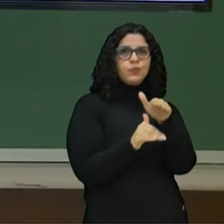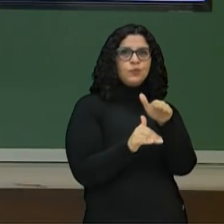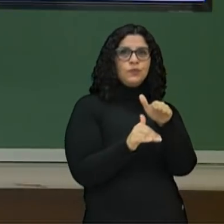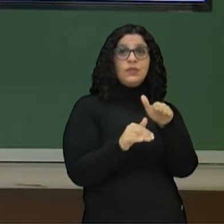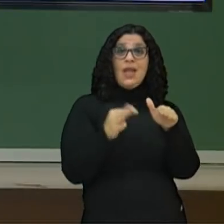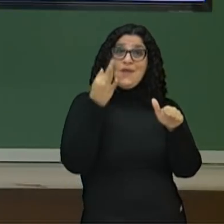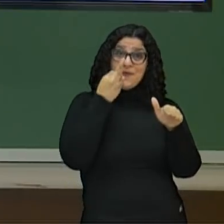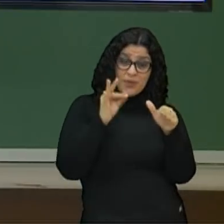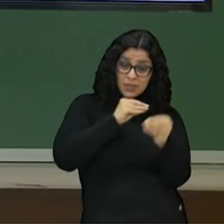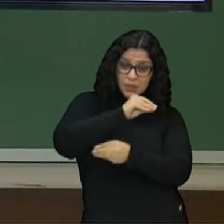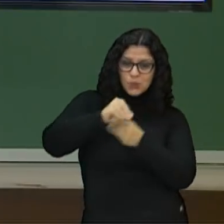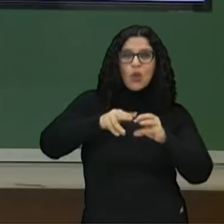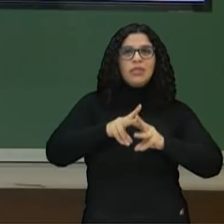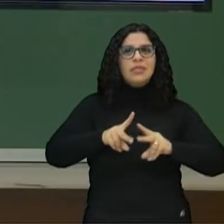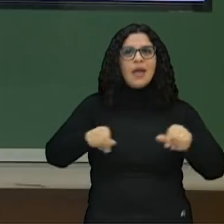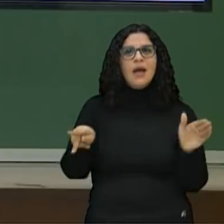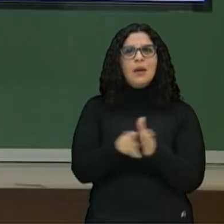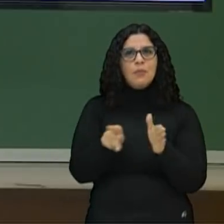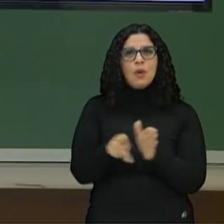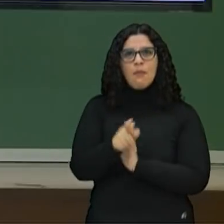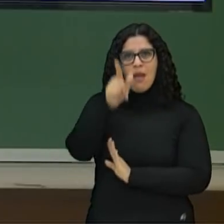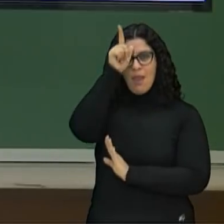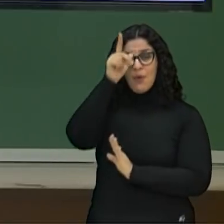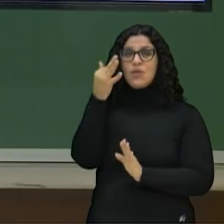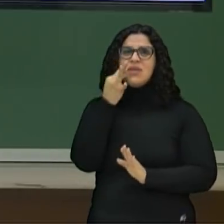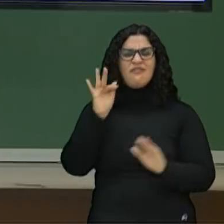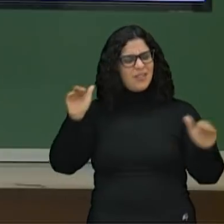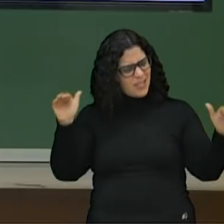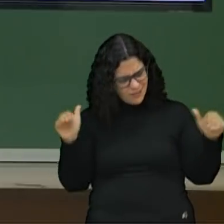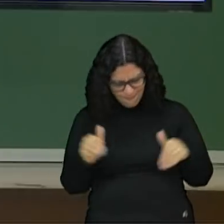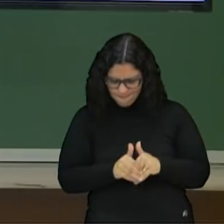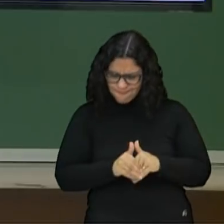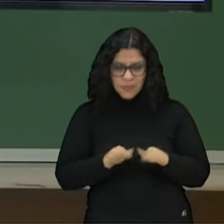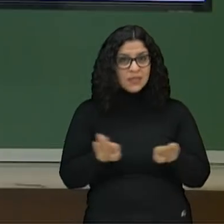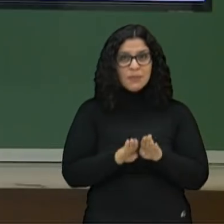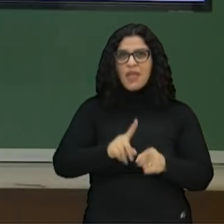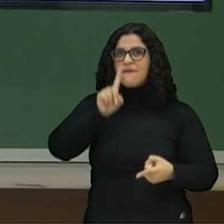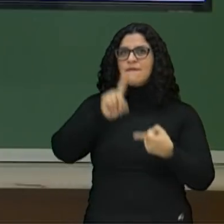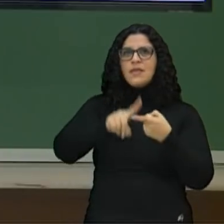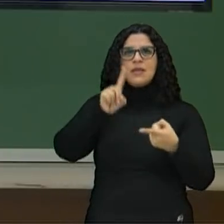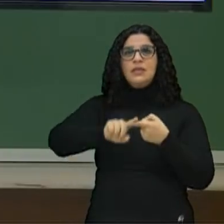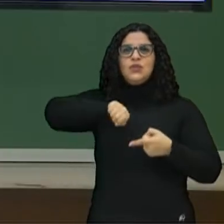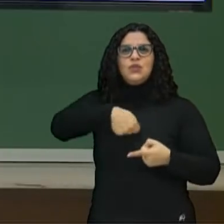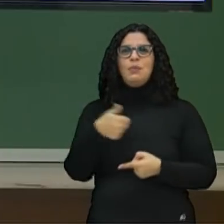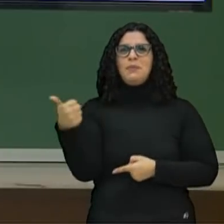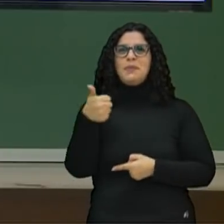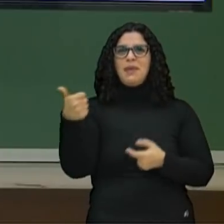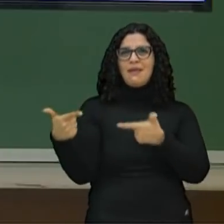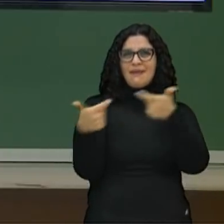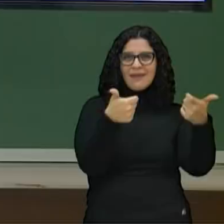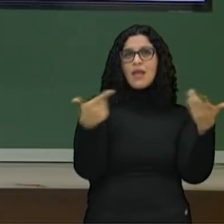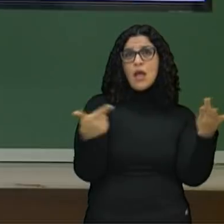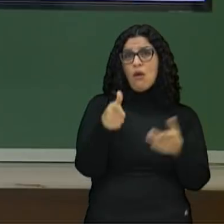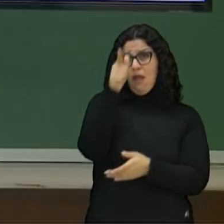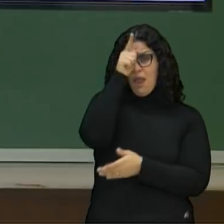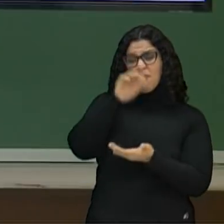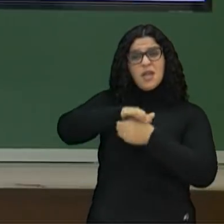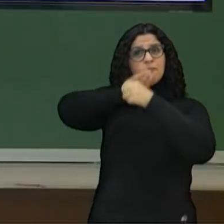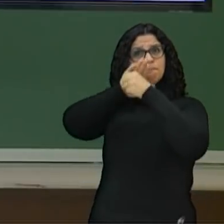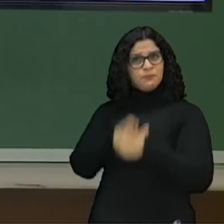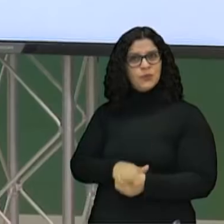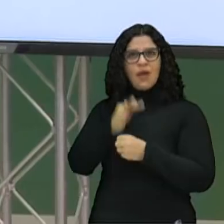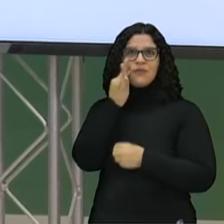território alemão, humilhação completa para a França, vingança da Primeira Guerra Mundial que a Alemanha agora